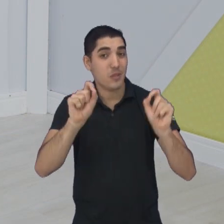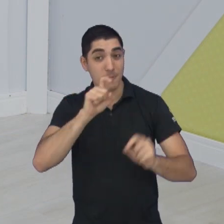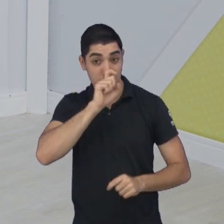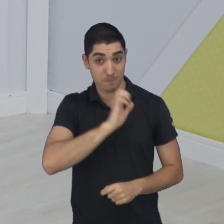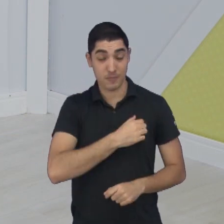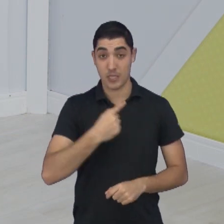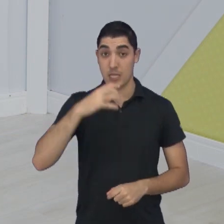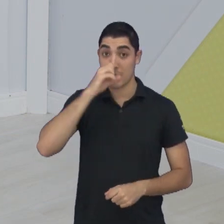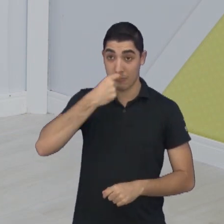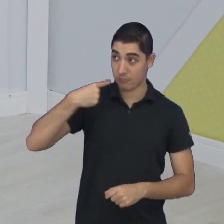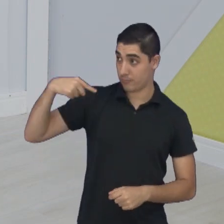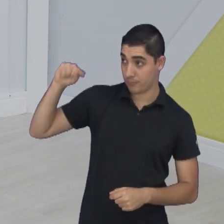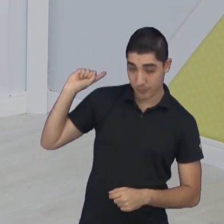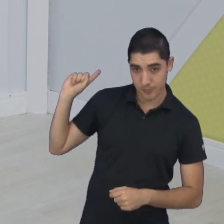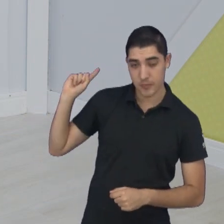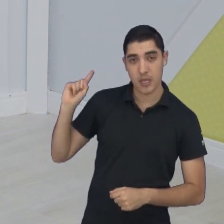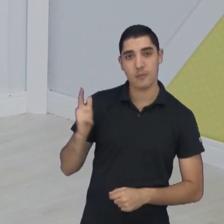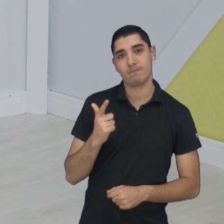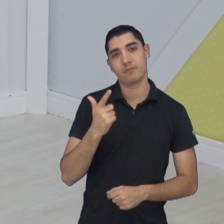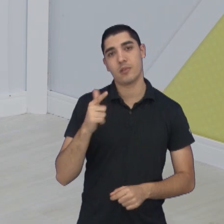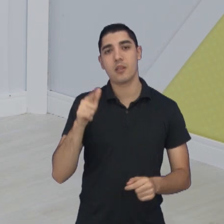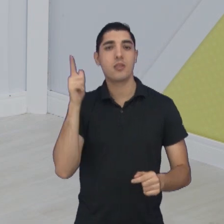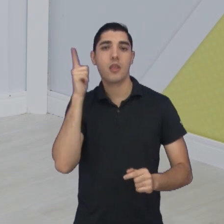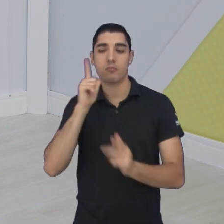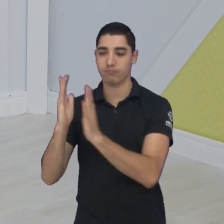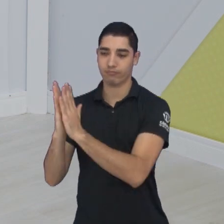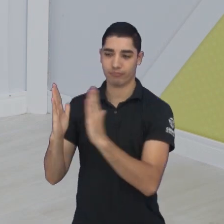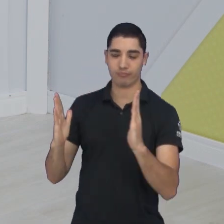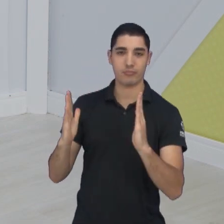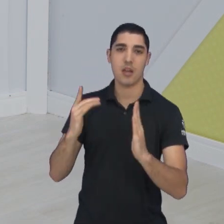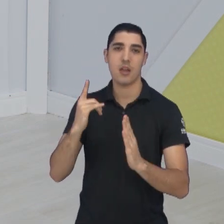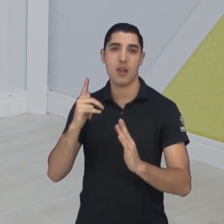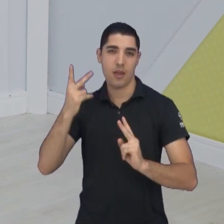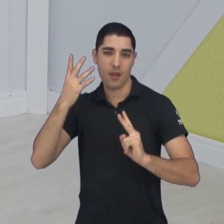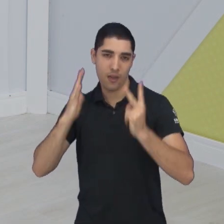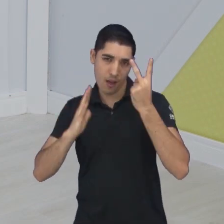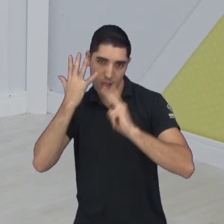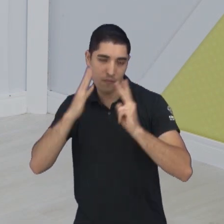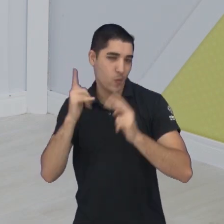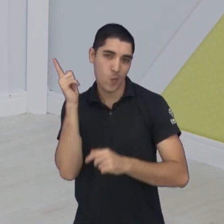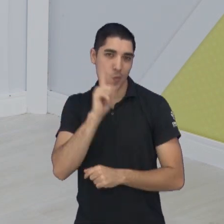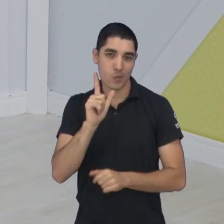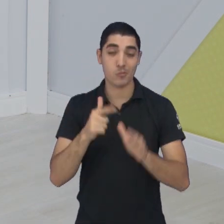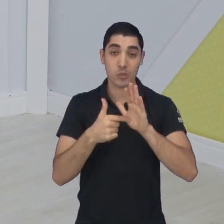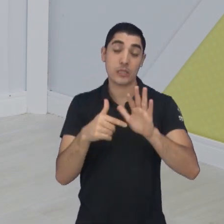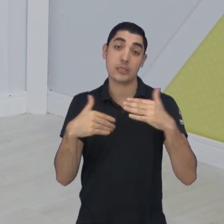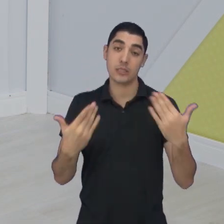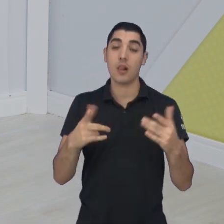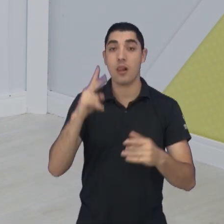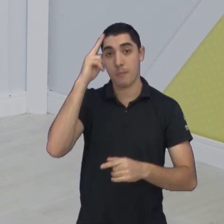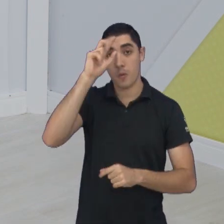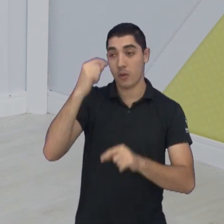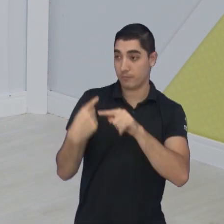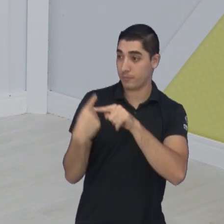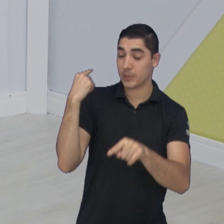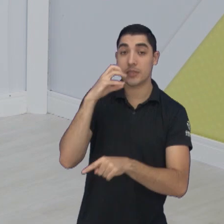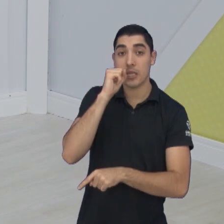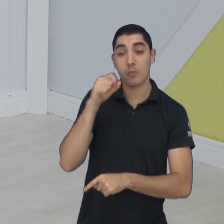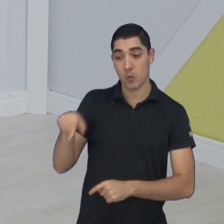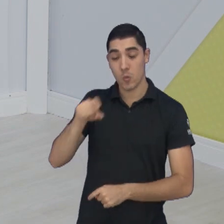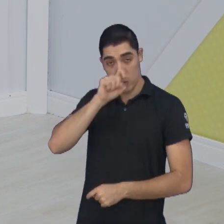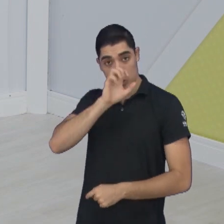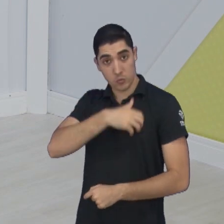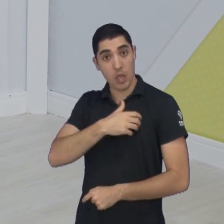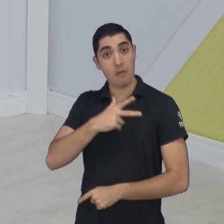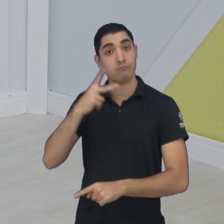último sábado, a gente não teve programa nesse período de carnaval, então é só pra gente contextualizar. No último sábado, o time do São José foi até Monte Azul